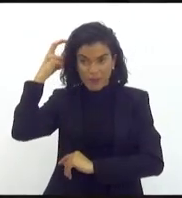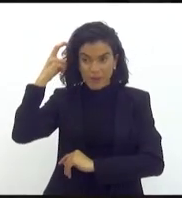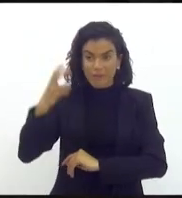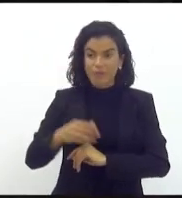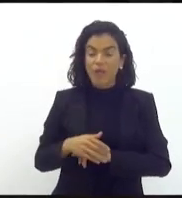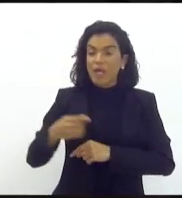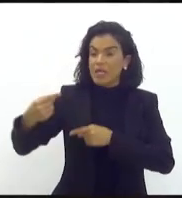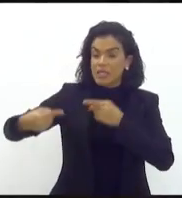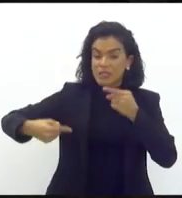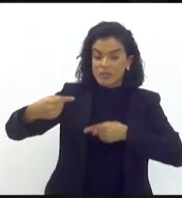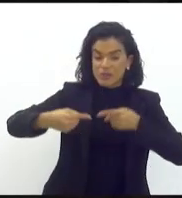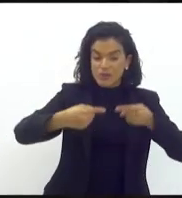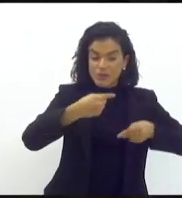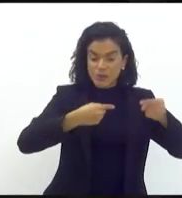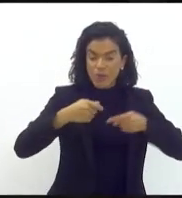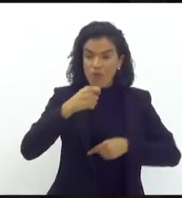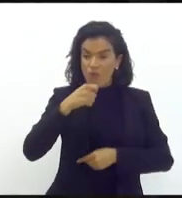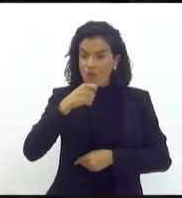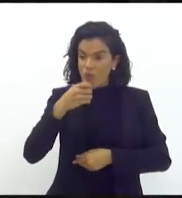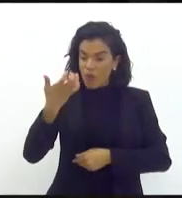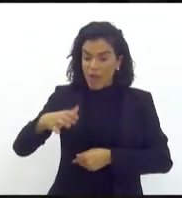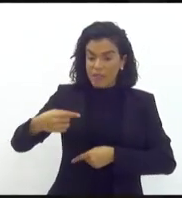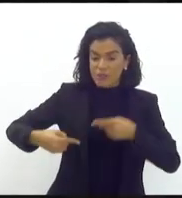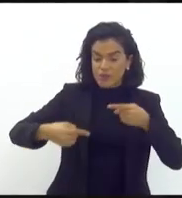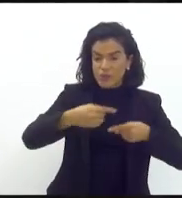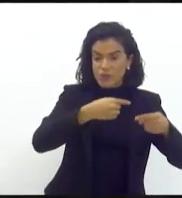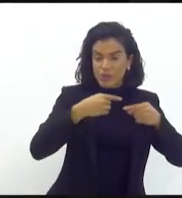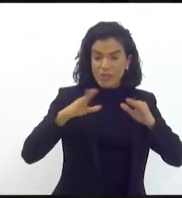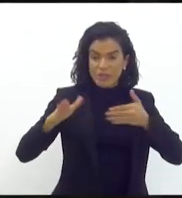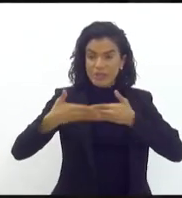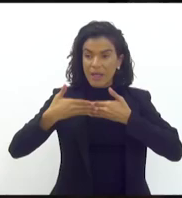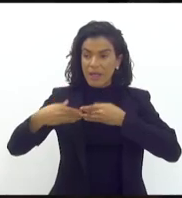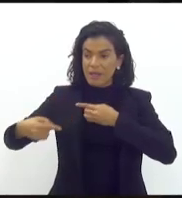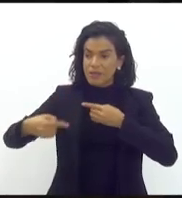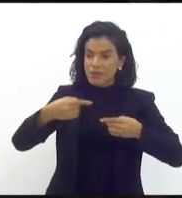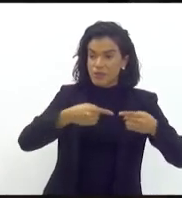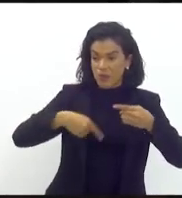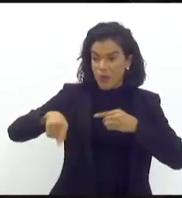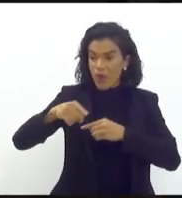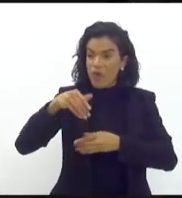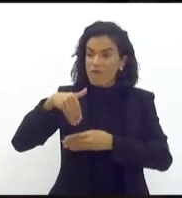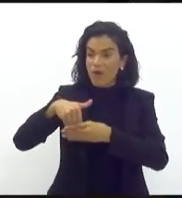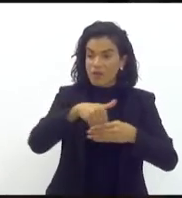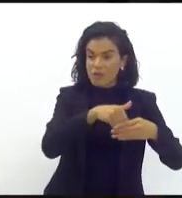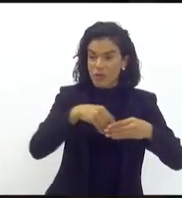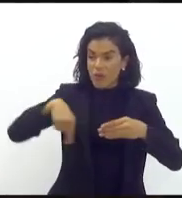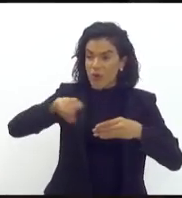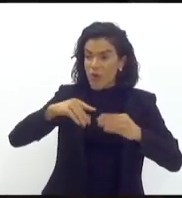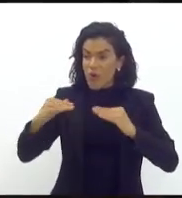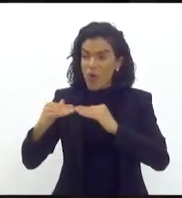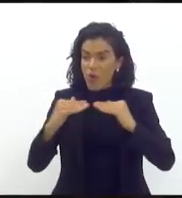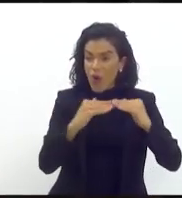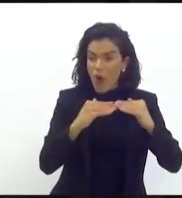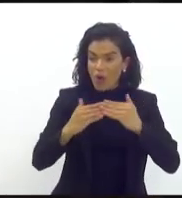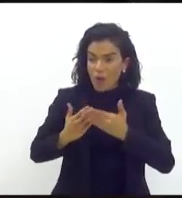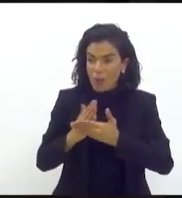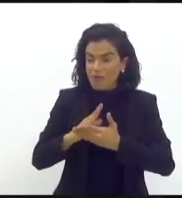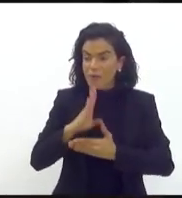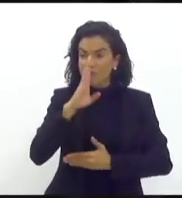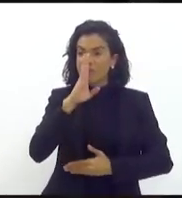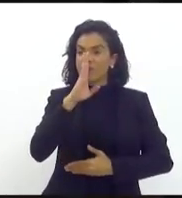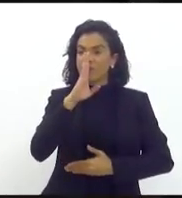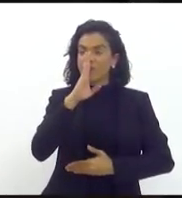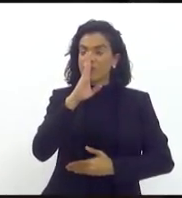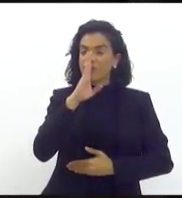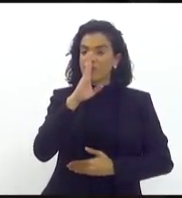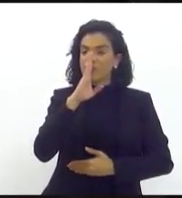em discussão não adianta Quem Queira discutir encerrado a discussão em votação a emenda da comissão de constituição